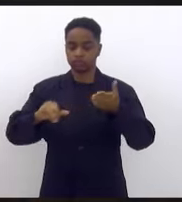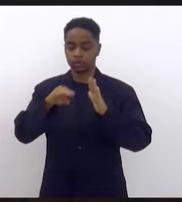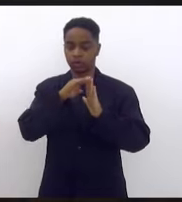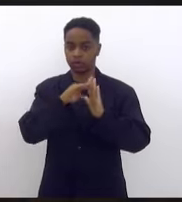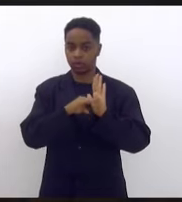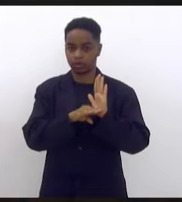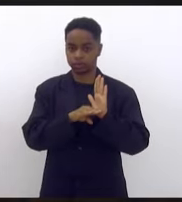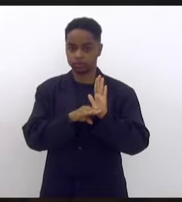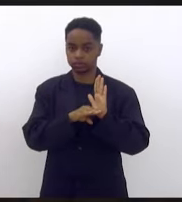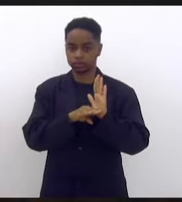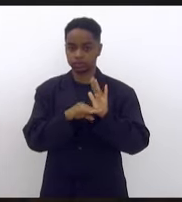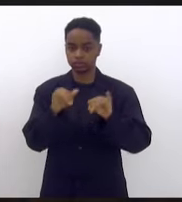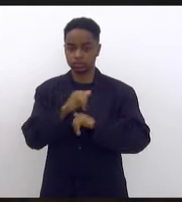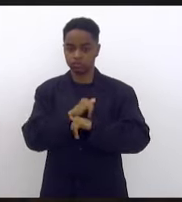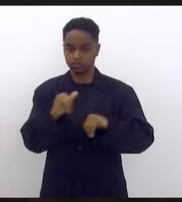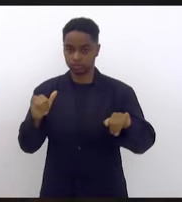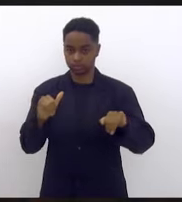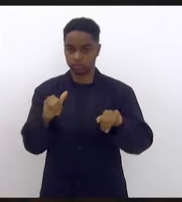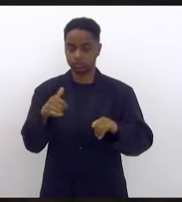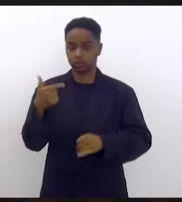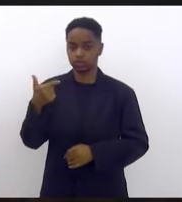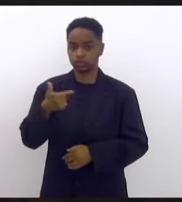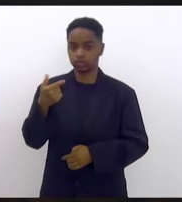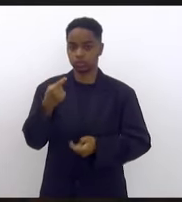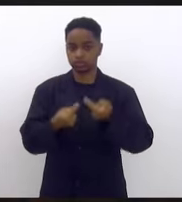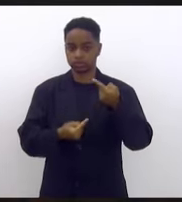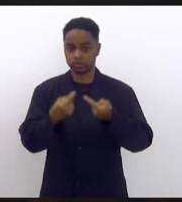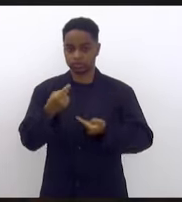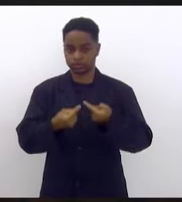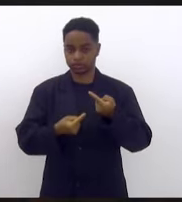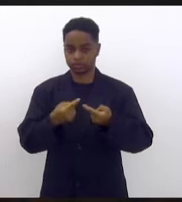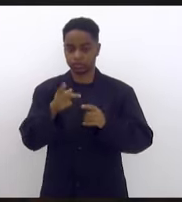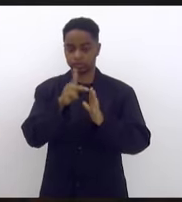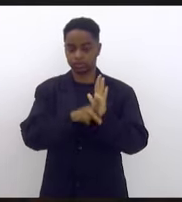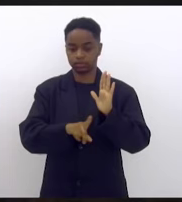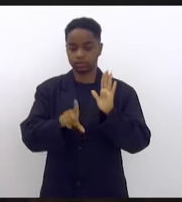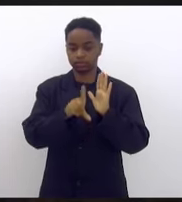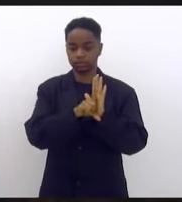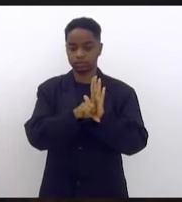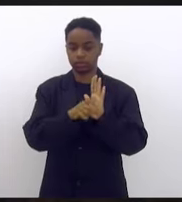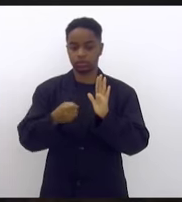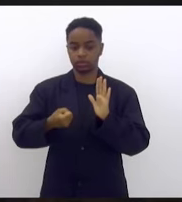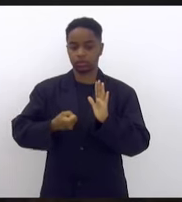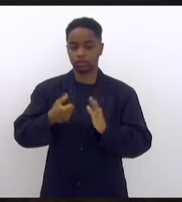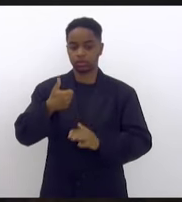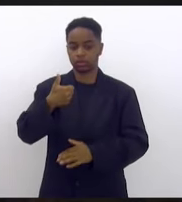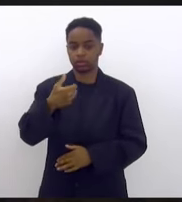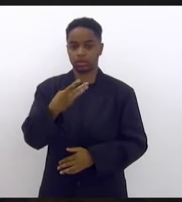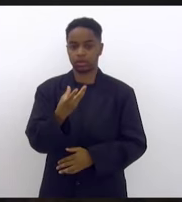autor, anuncio em segunda discussão, projeto de lei número